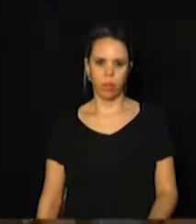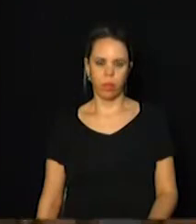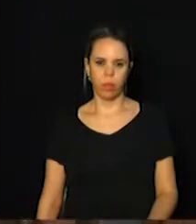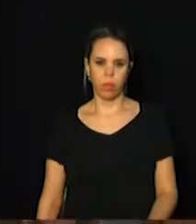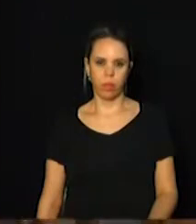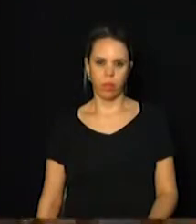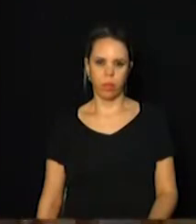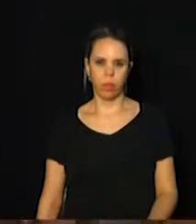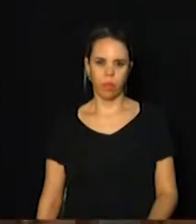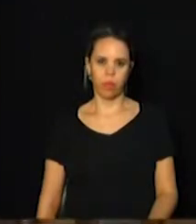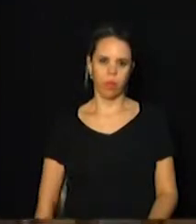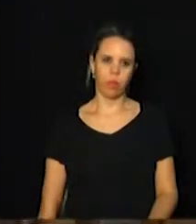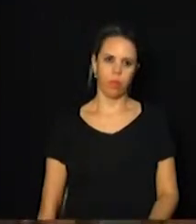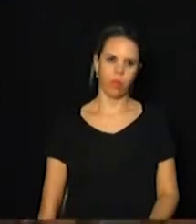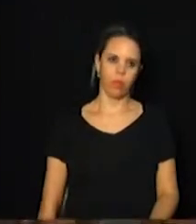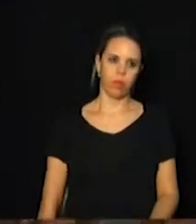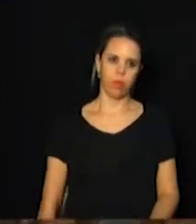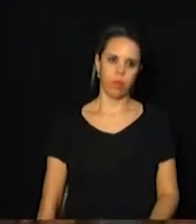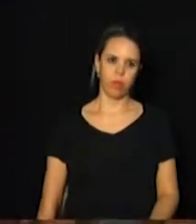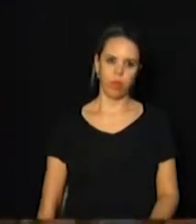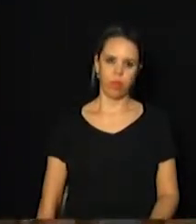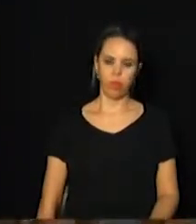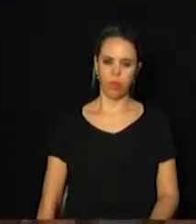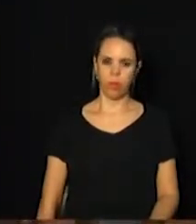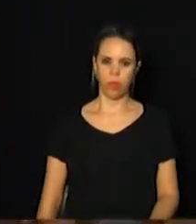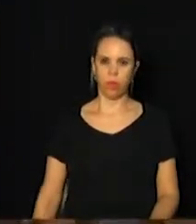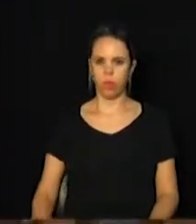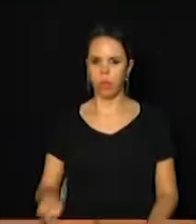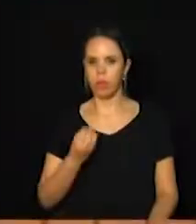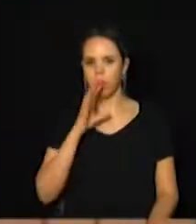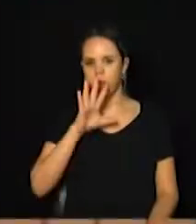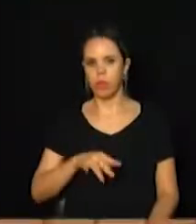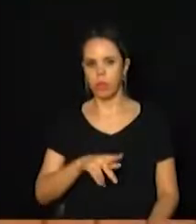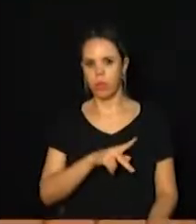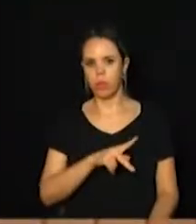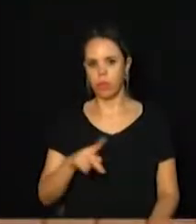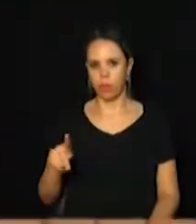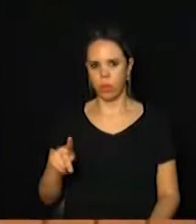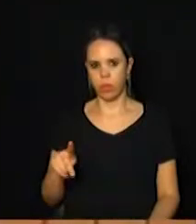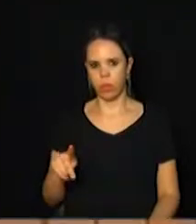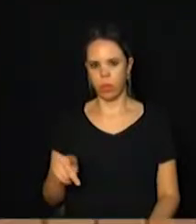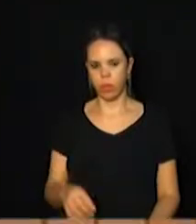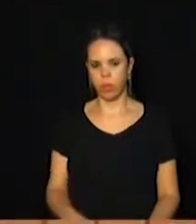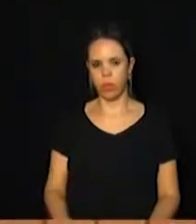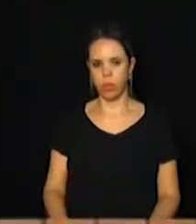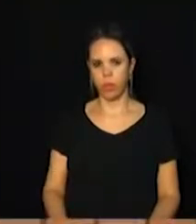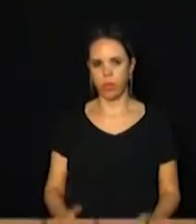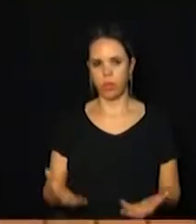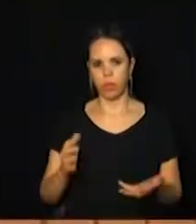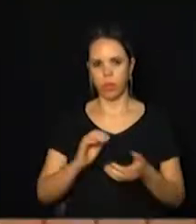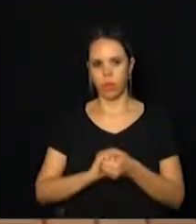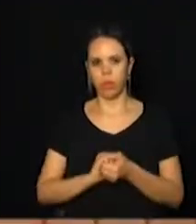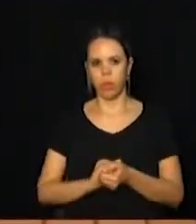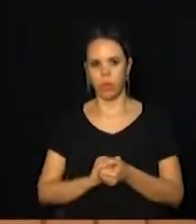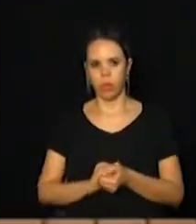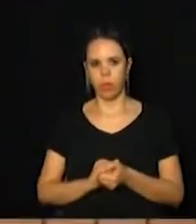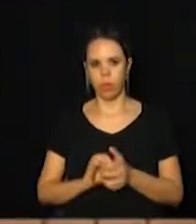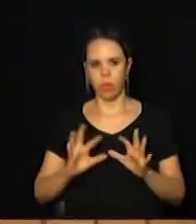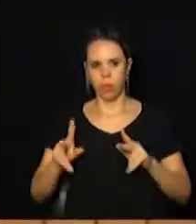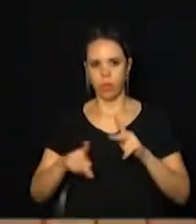O Globo Oi boa tarde meu presidente eu quero cumprimentar